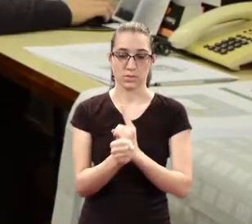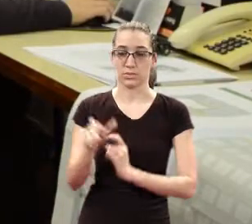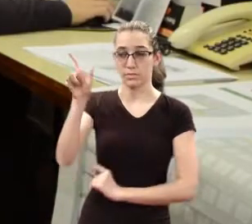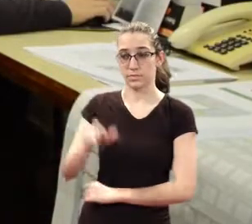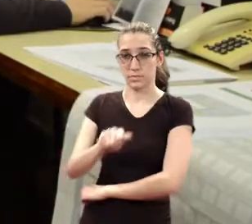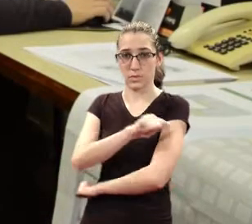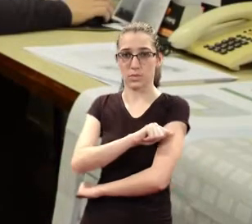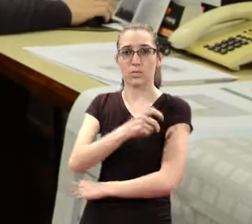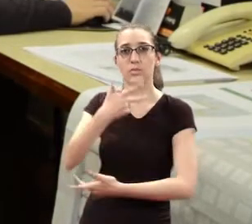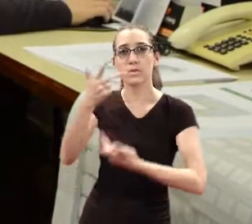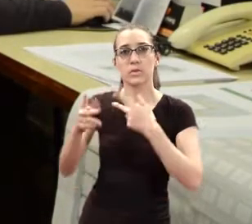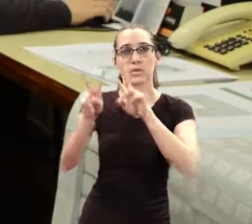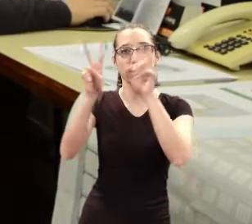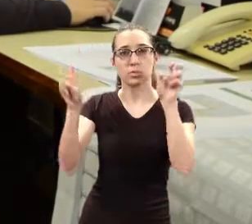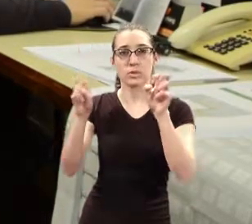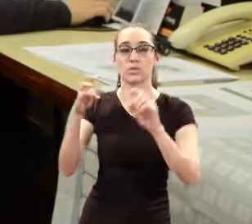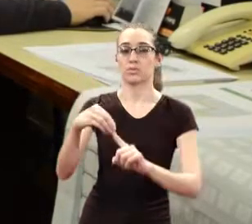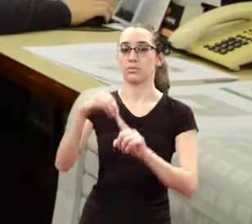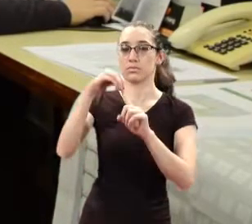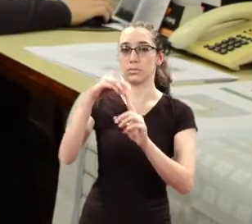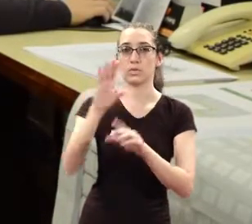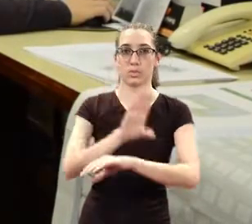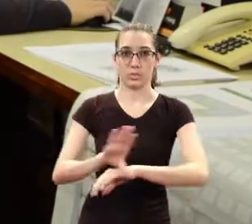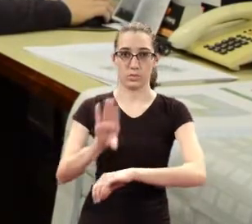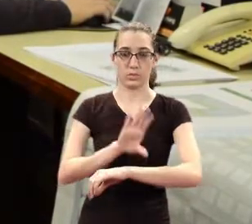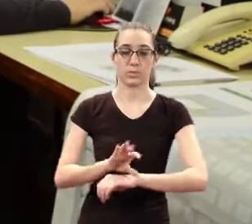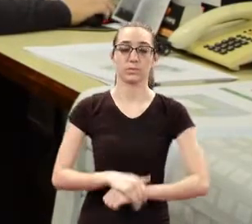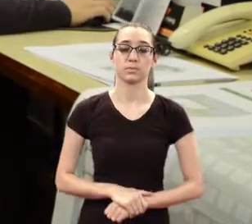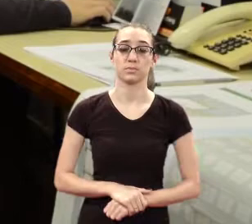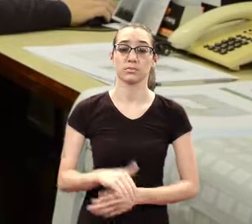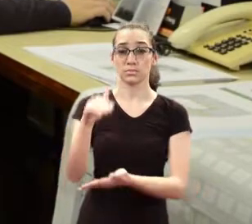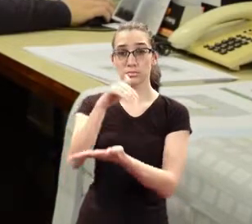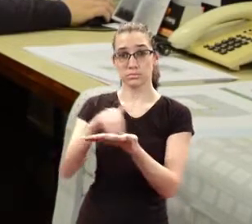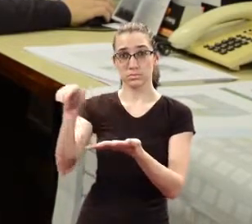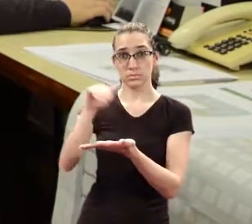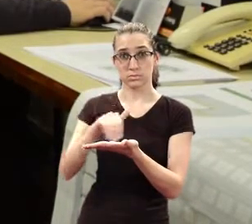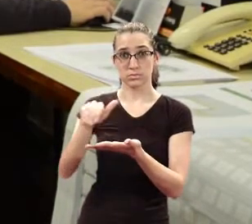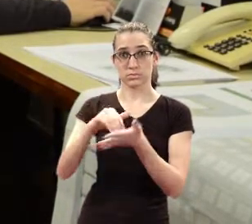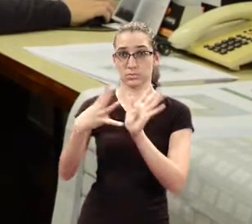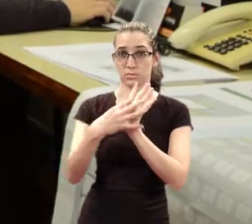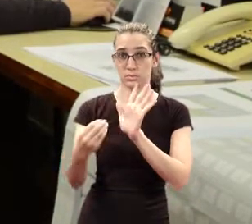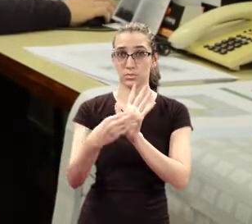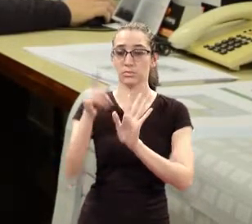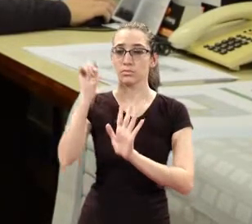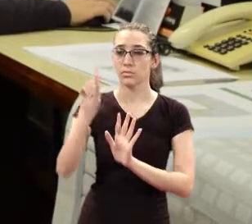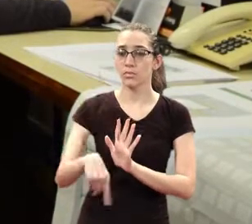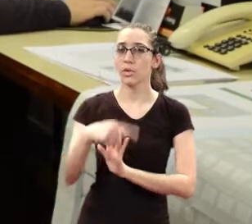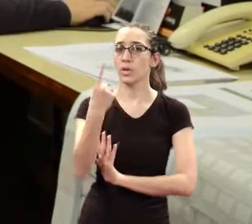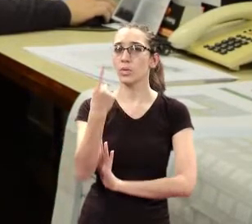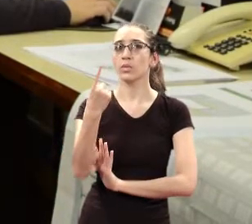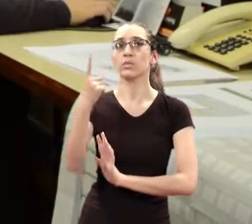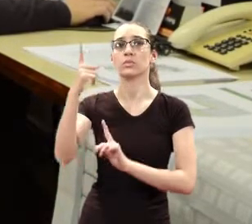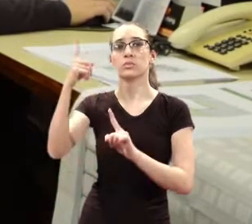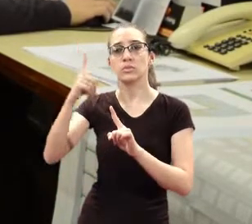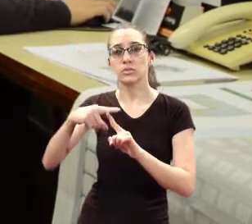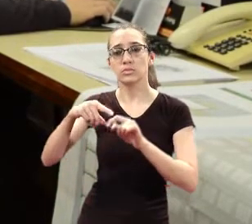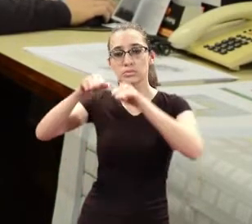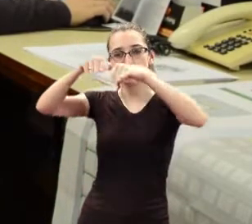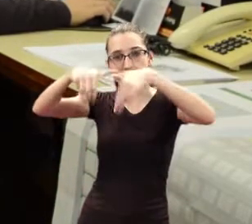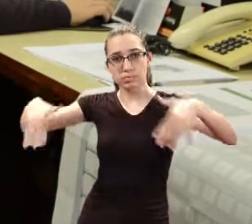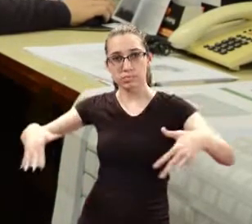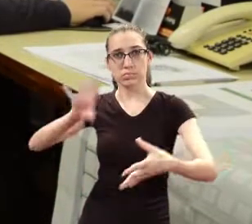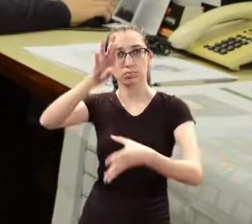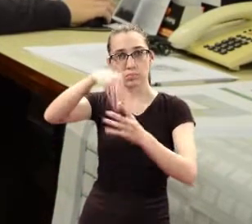fala sobre um dos destaques do curso. O escritório modelo é um projeto de extensão dentro da universidade.